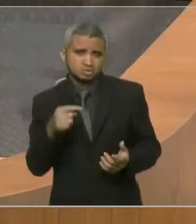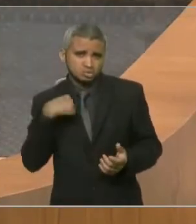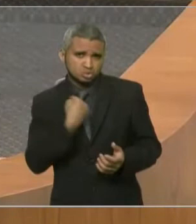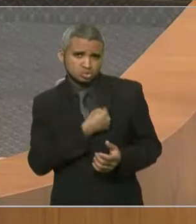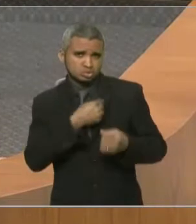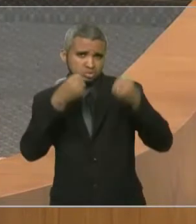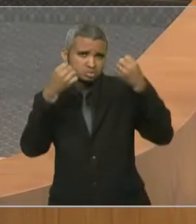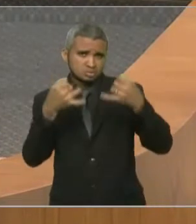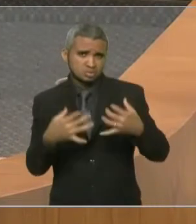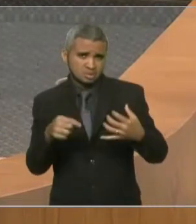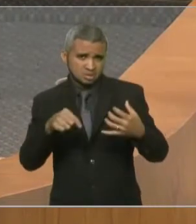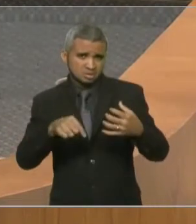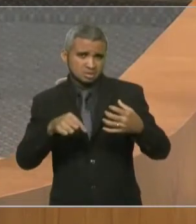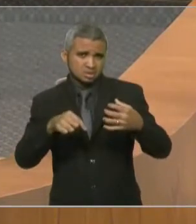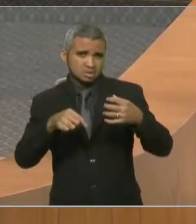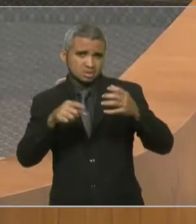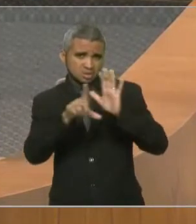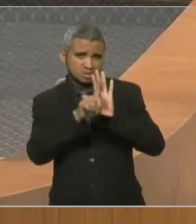lei